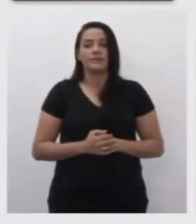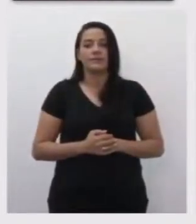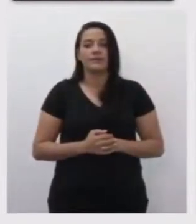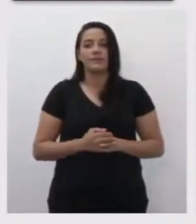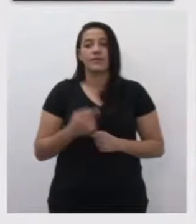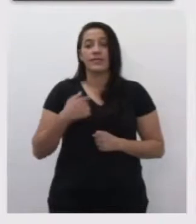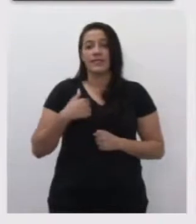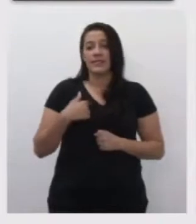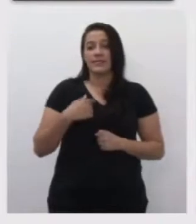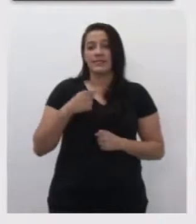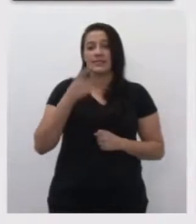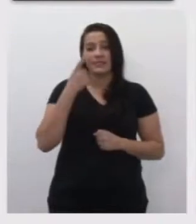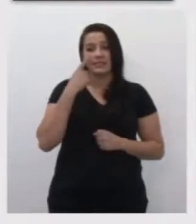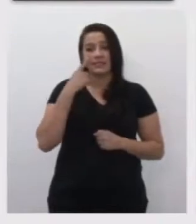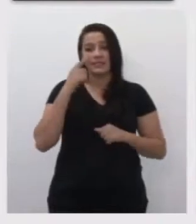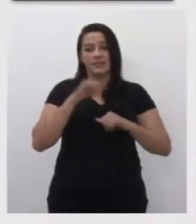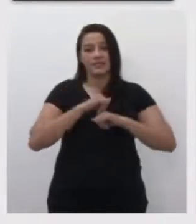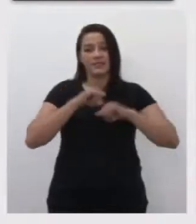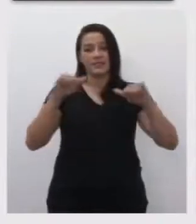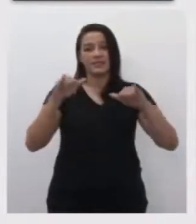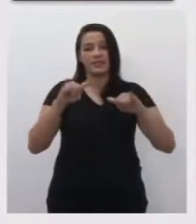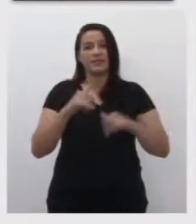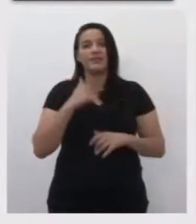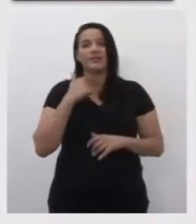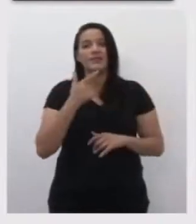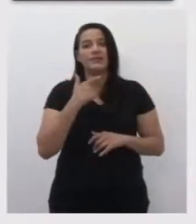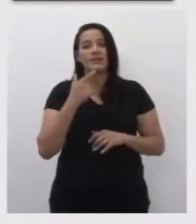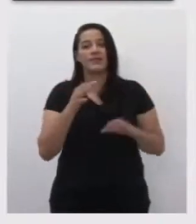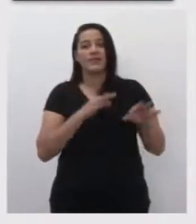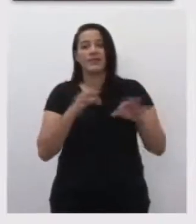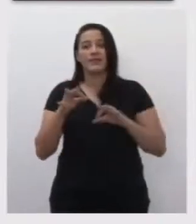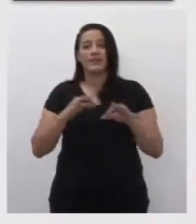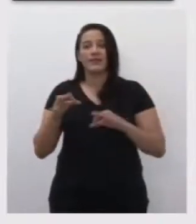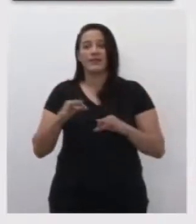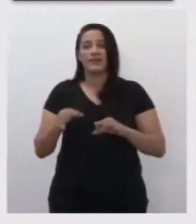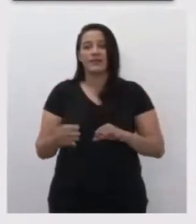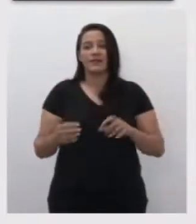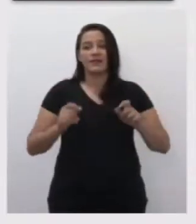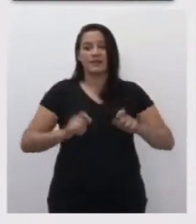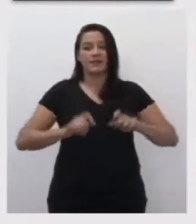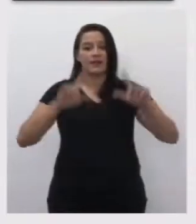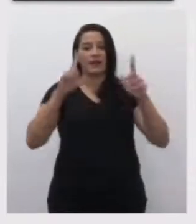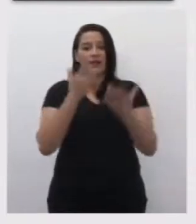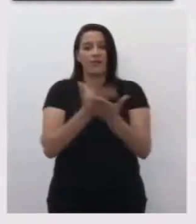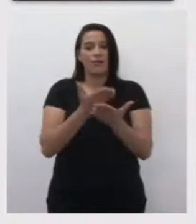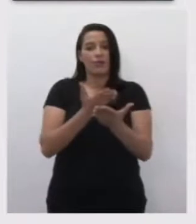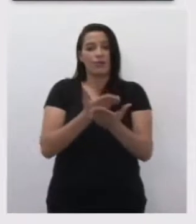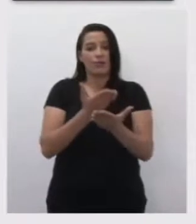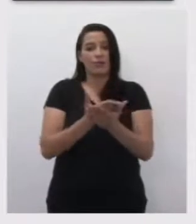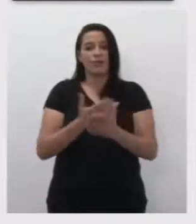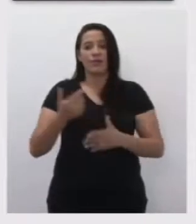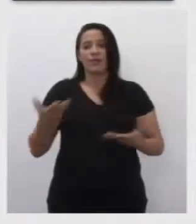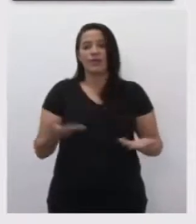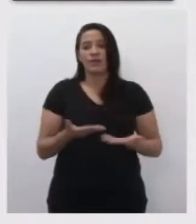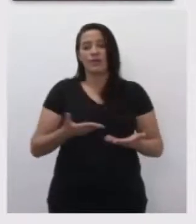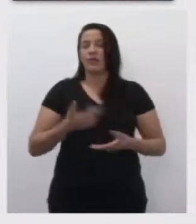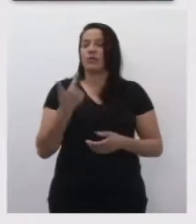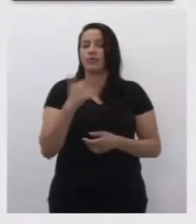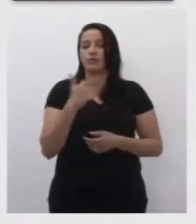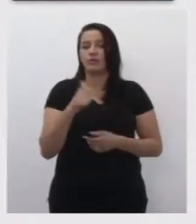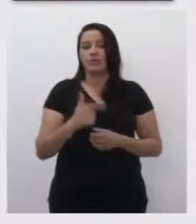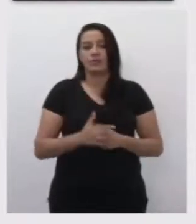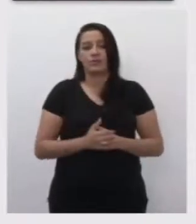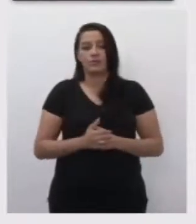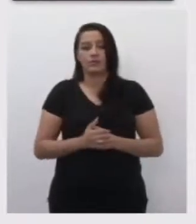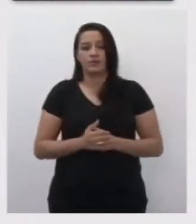notícia ruim que a página inicial não está configurada, porque a página inicial é para aulas ao vivo, que é uma parte que a gente não tem, né? Como esse